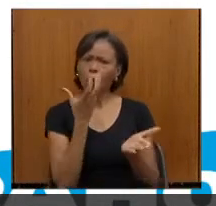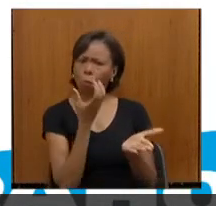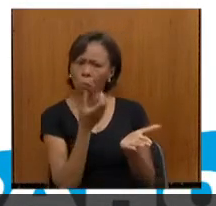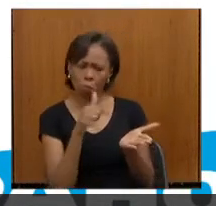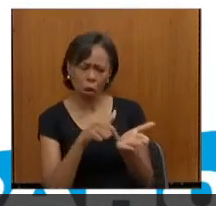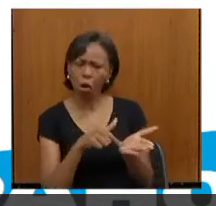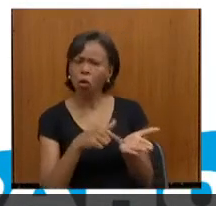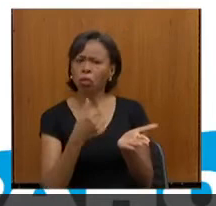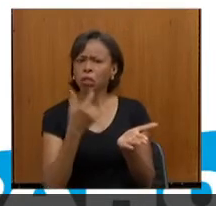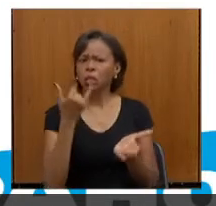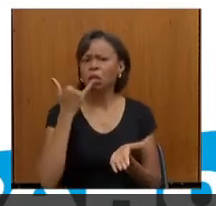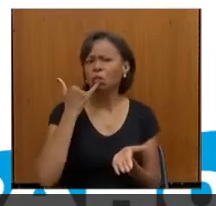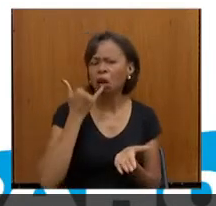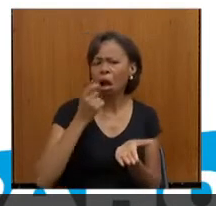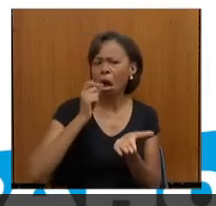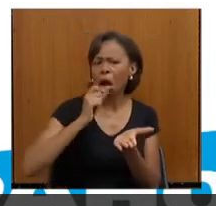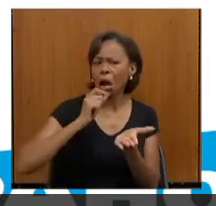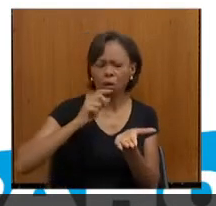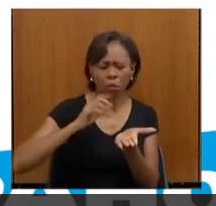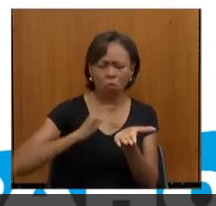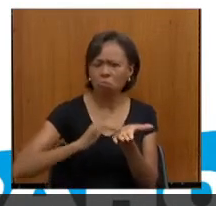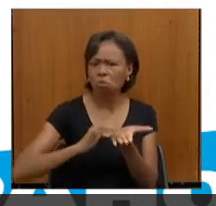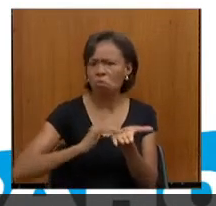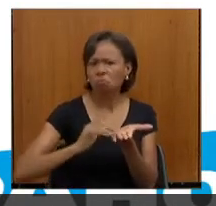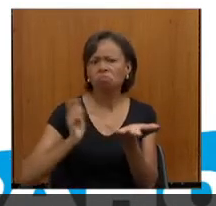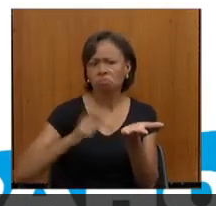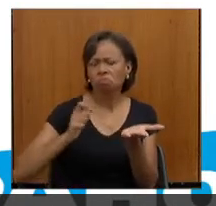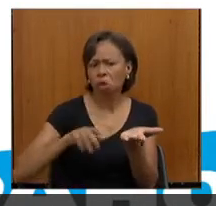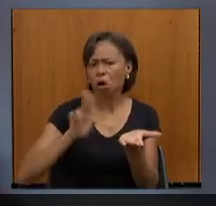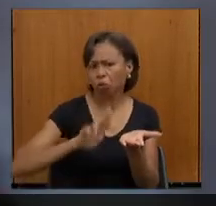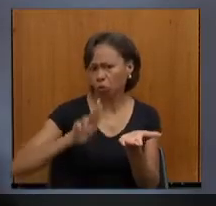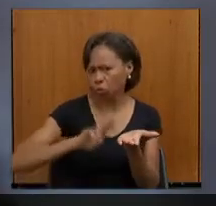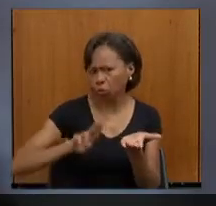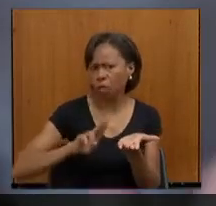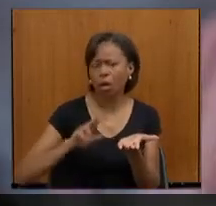tablet, que qualquer serviço pode baixar, e ele tem